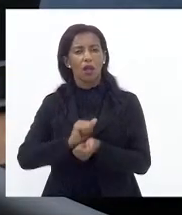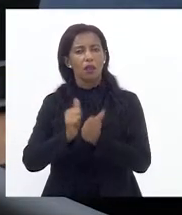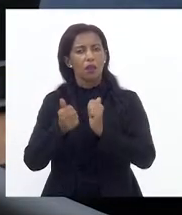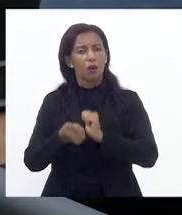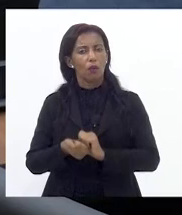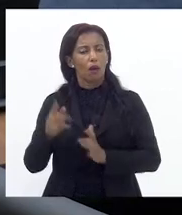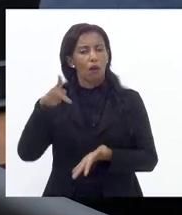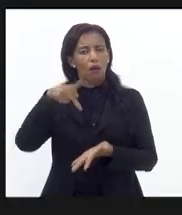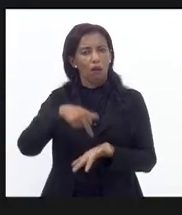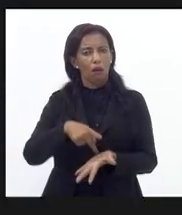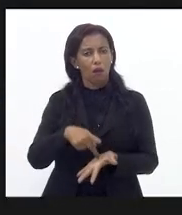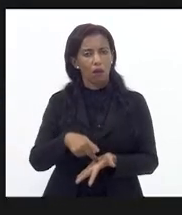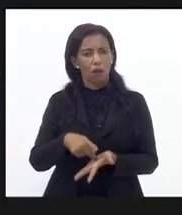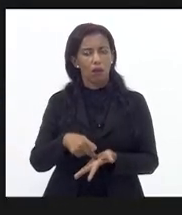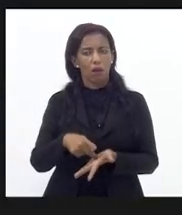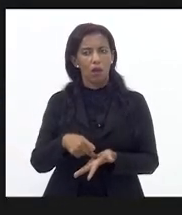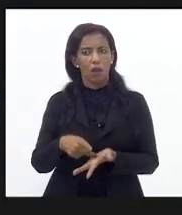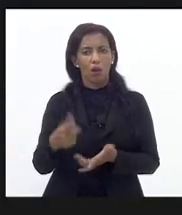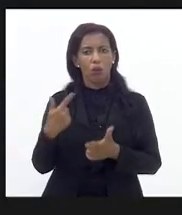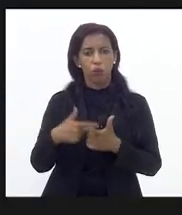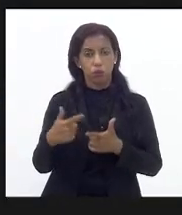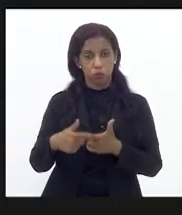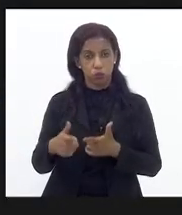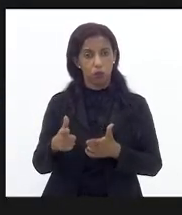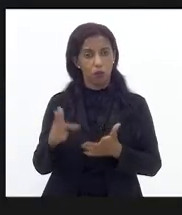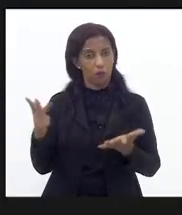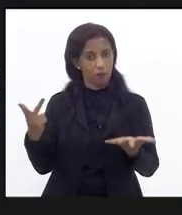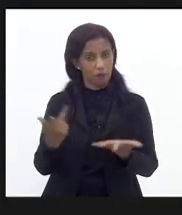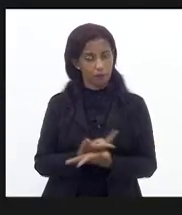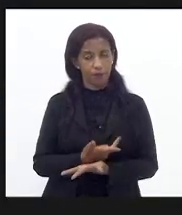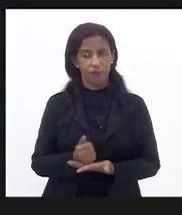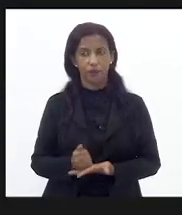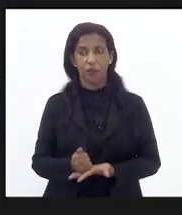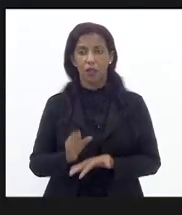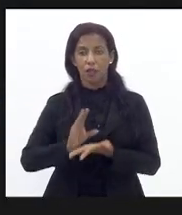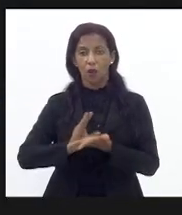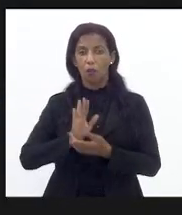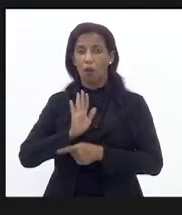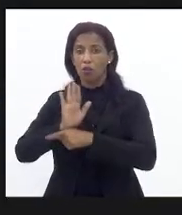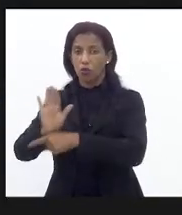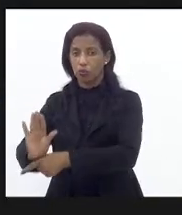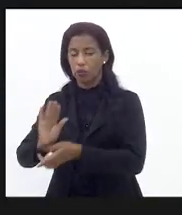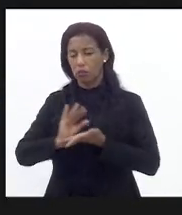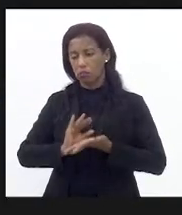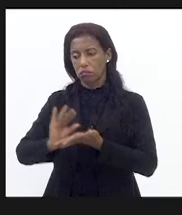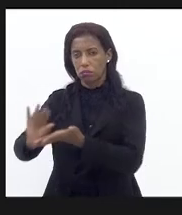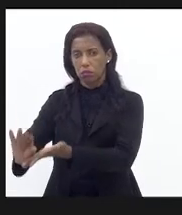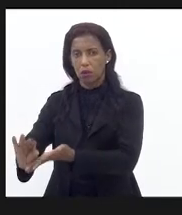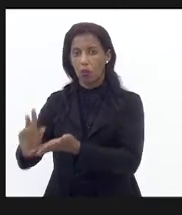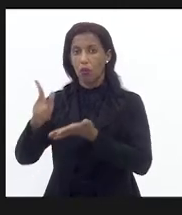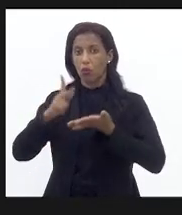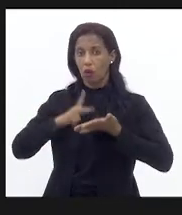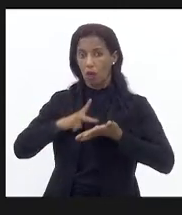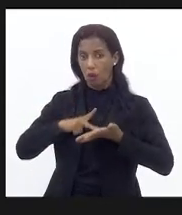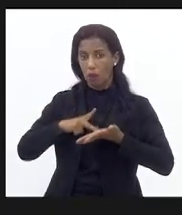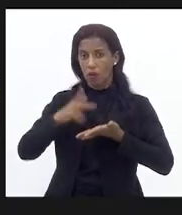à realidade a uma situação fática então um benefício ele é dado quando realmente essa pessoa